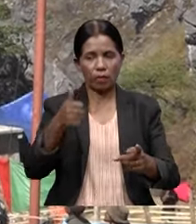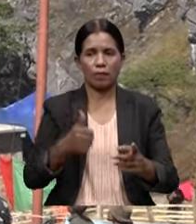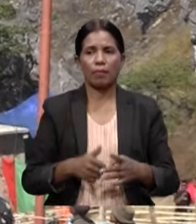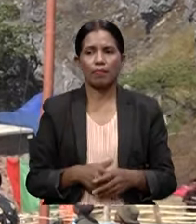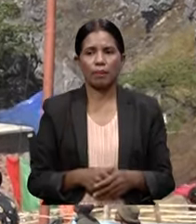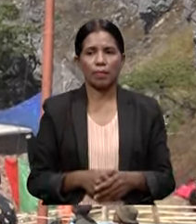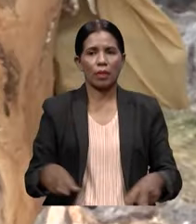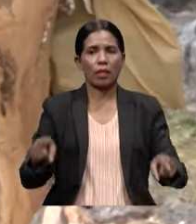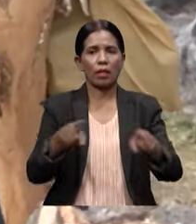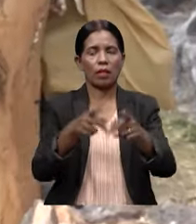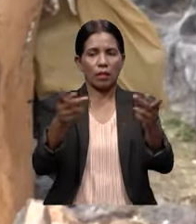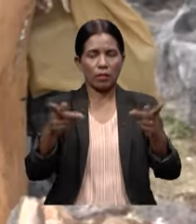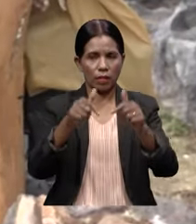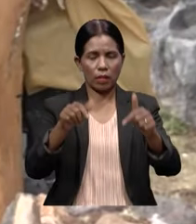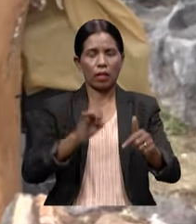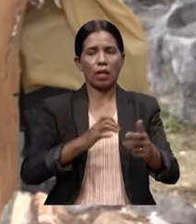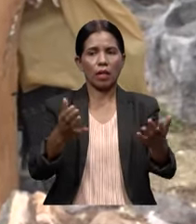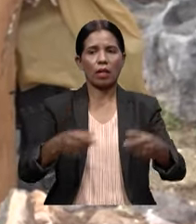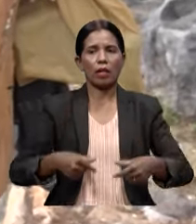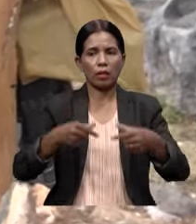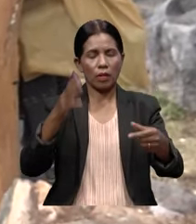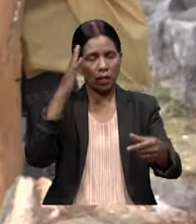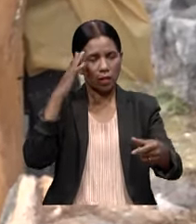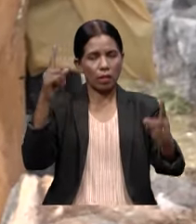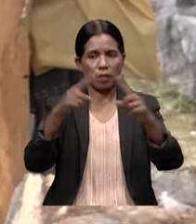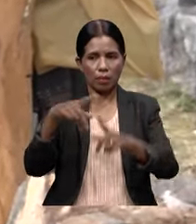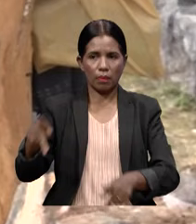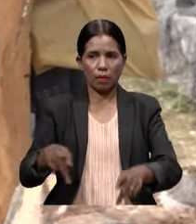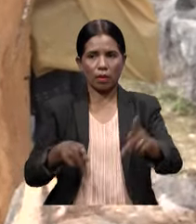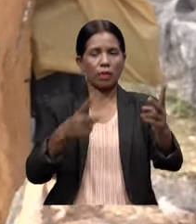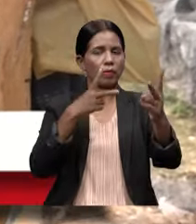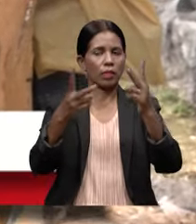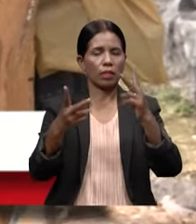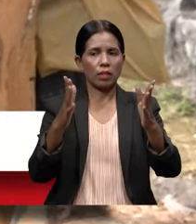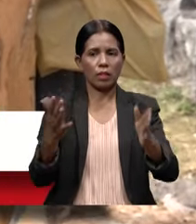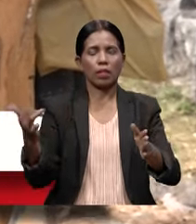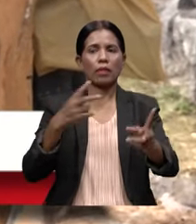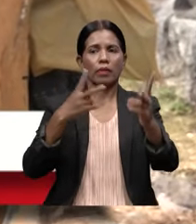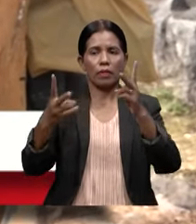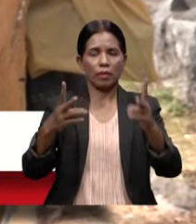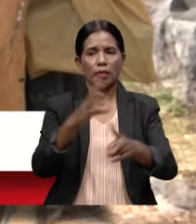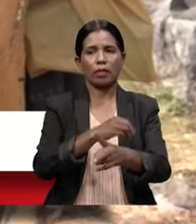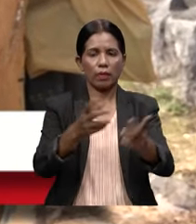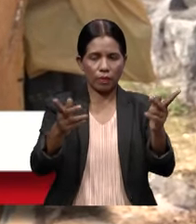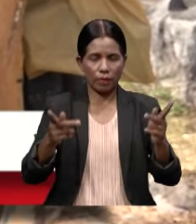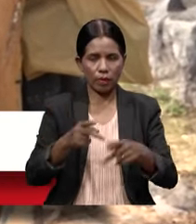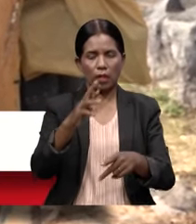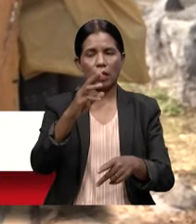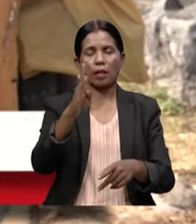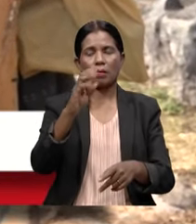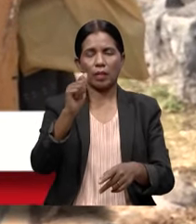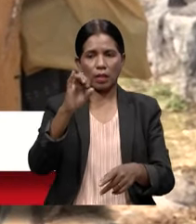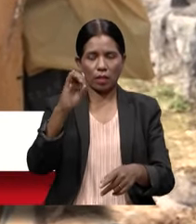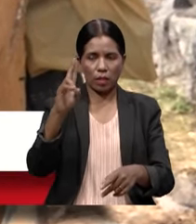an gestor, bai fat em ne, a cara que fat em ela, bai a público, li visitante Sira ne be, ma que visita sítio turístico Rabilau, a tu